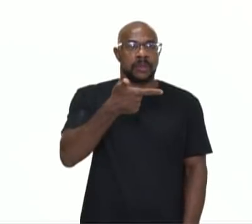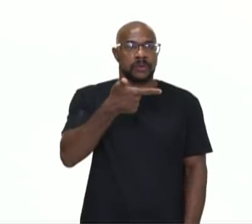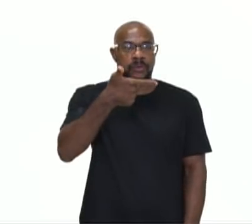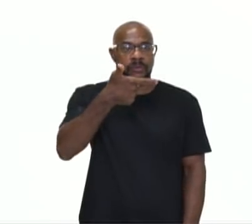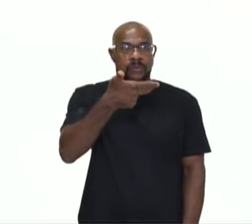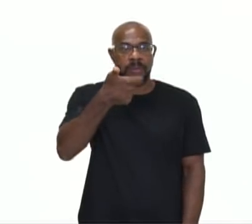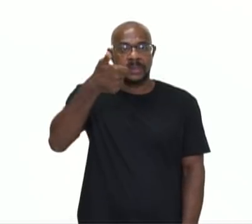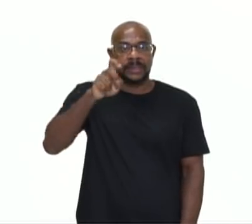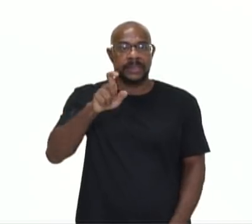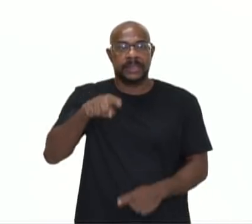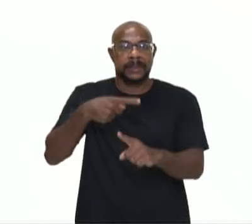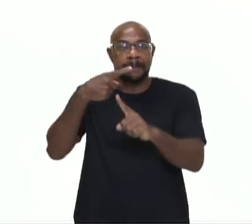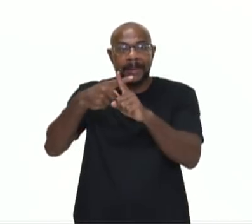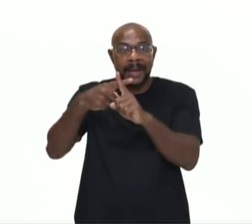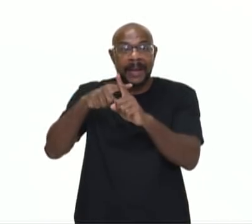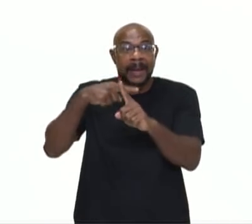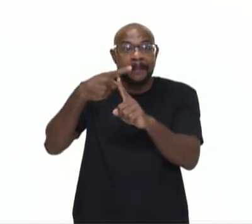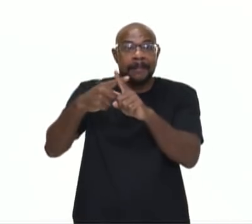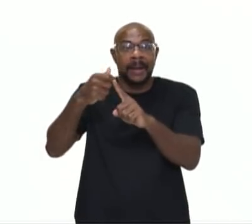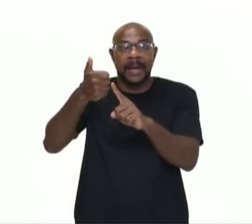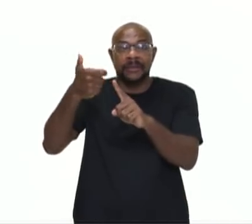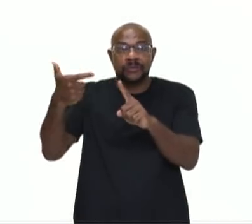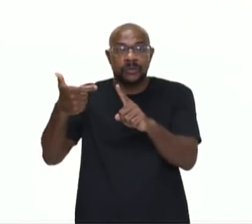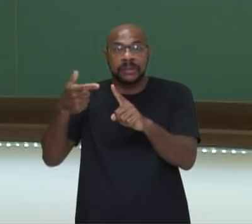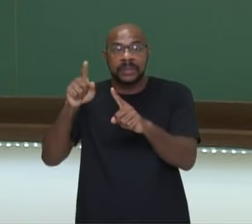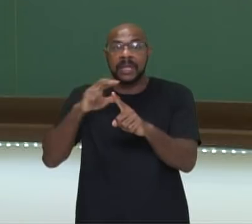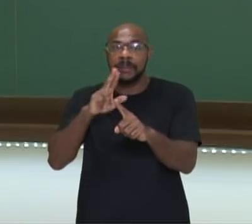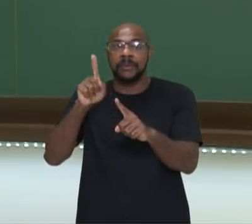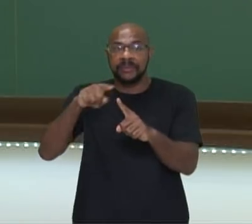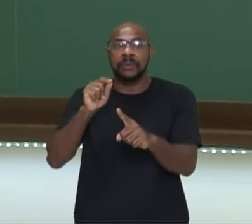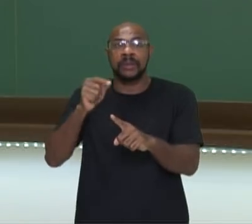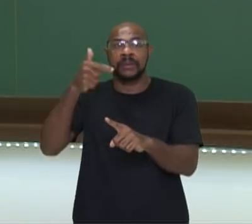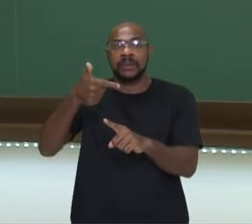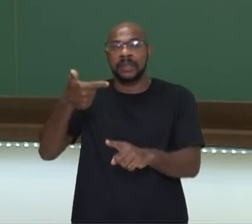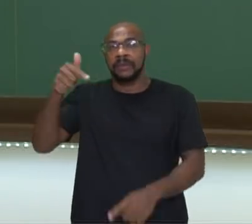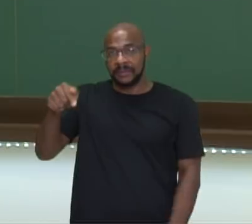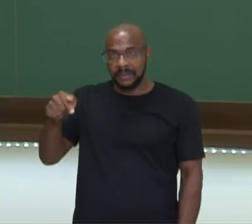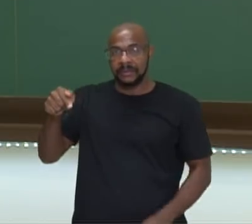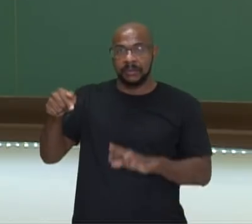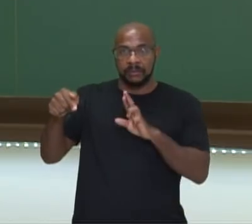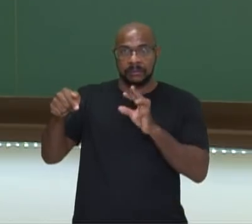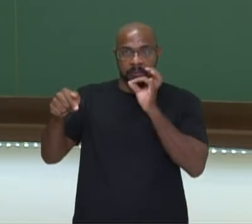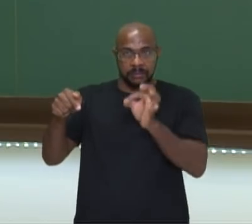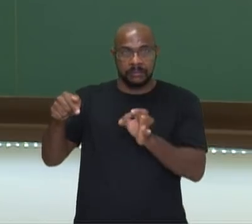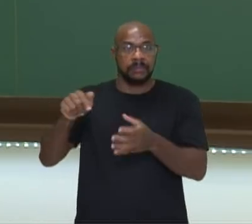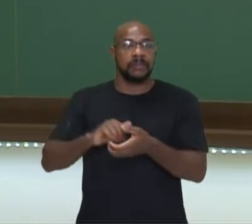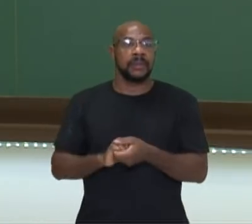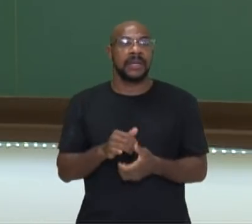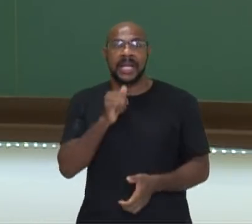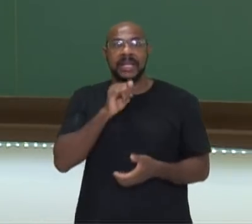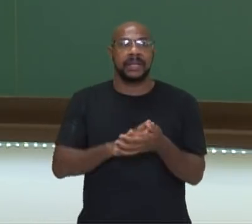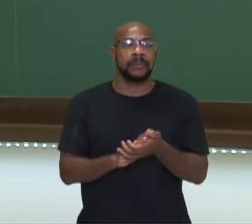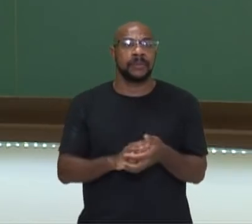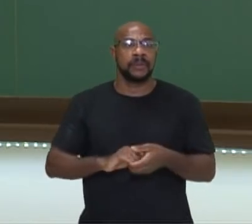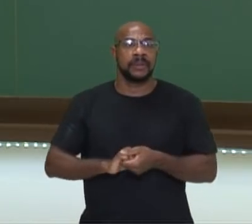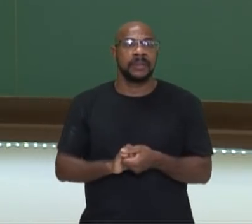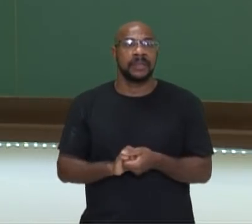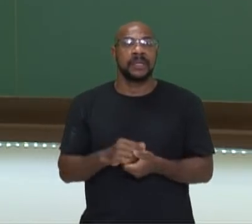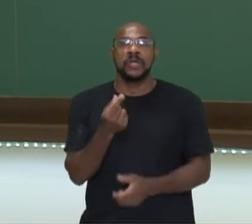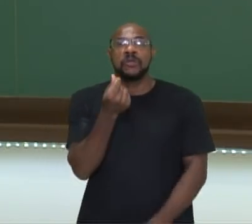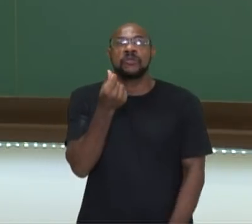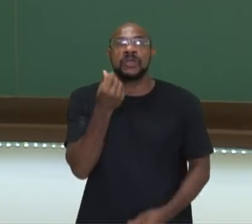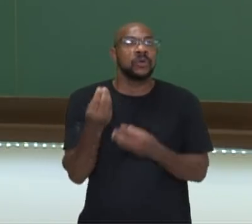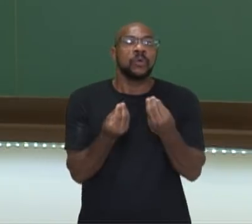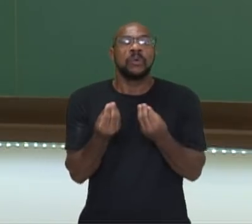dá 227. Unidade embaixo de unidade, dezena embaixo de dezena, e deu 227. Quando eu pego essa ideia e eu jogo no dinheiro, o